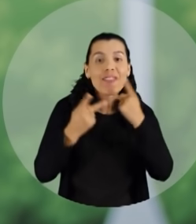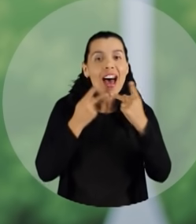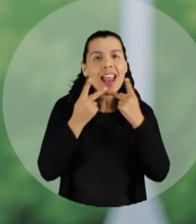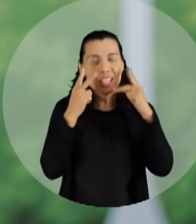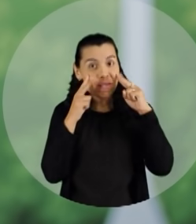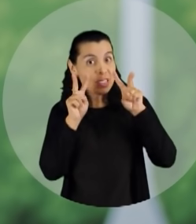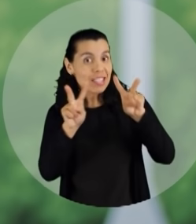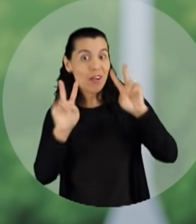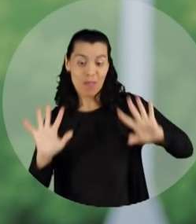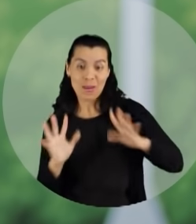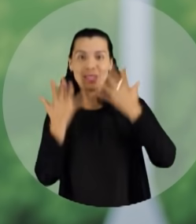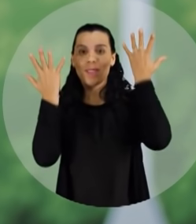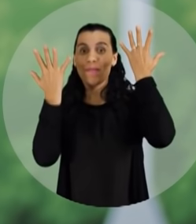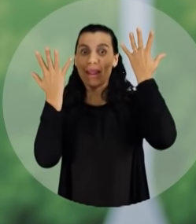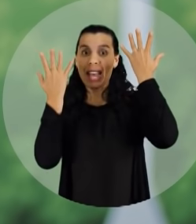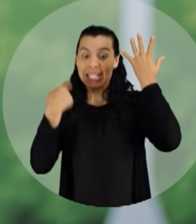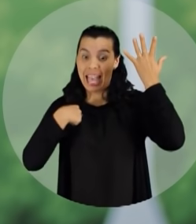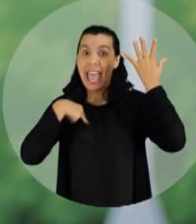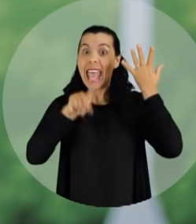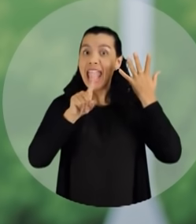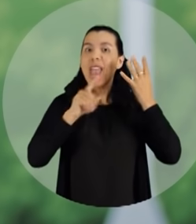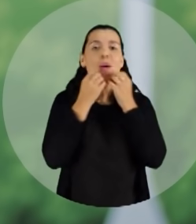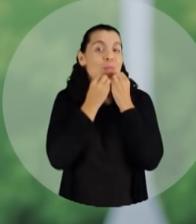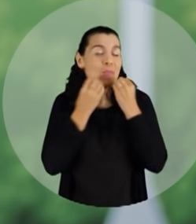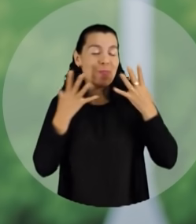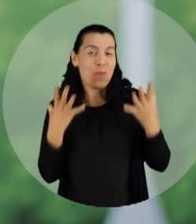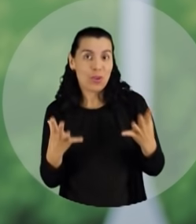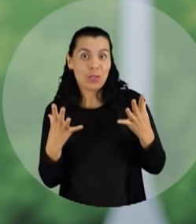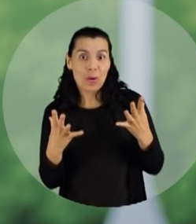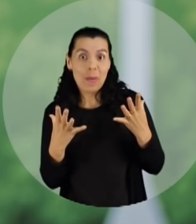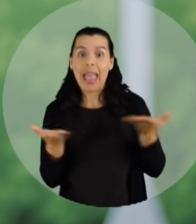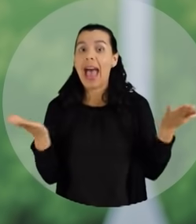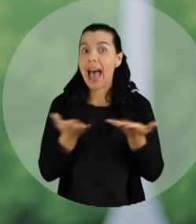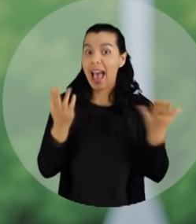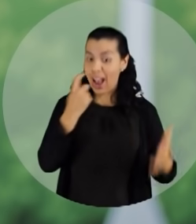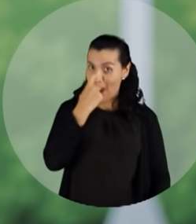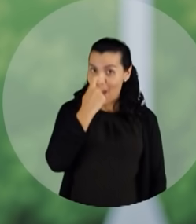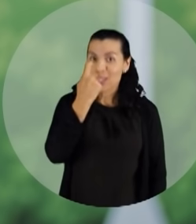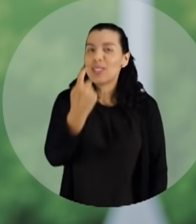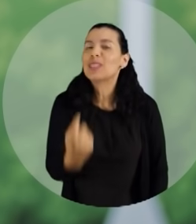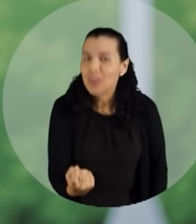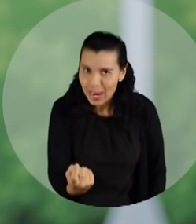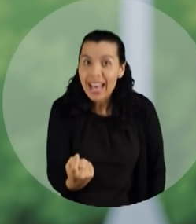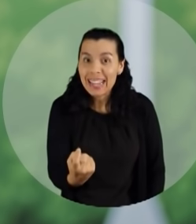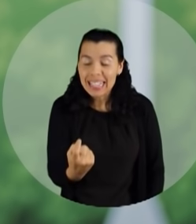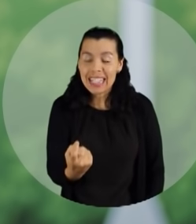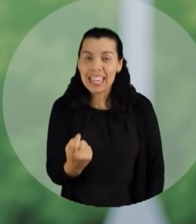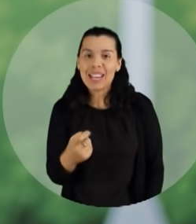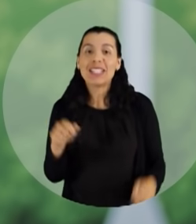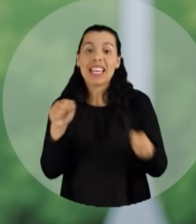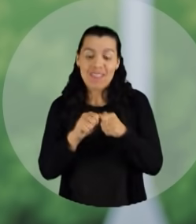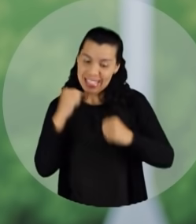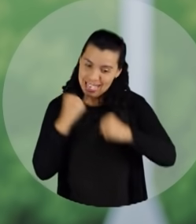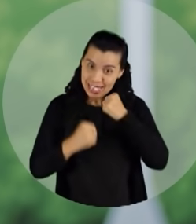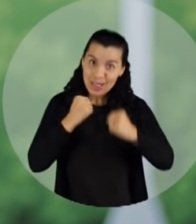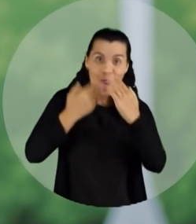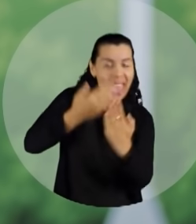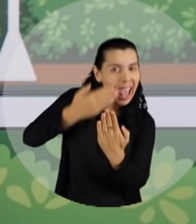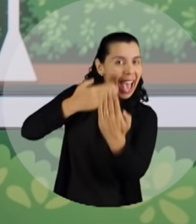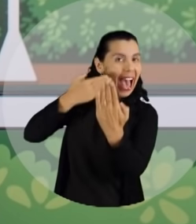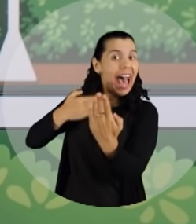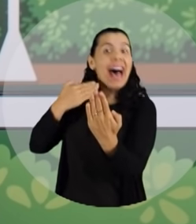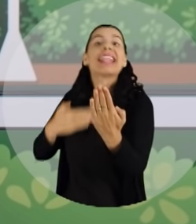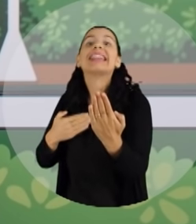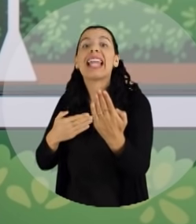falei que vocês iam ter uma surpresa? Cheguei e cheguei muito bem. Oh, vambora passar os tucaninhos. E deixar eles correndo atrás da